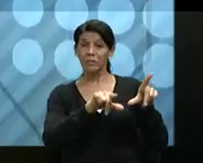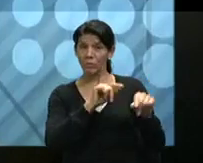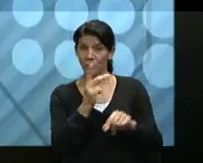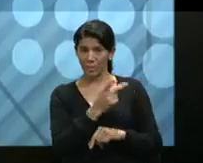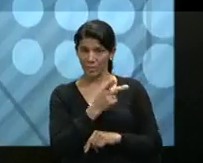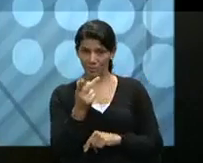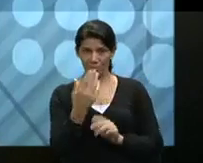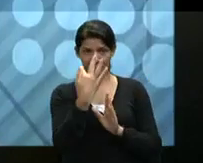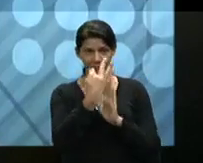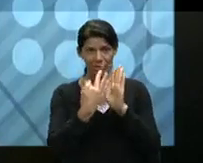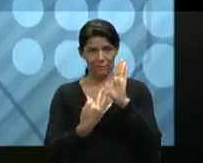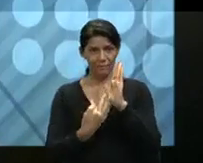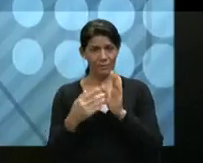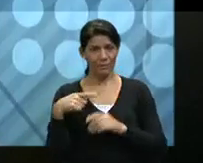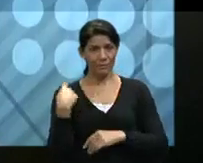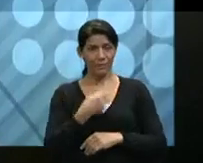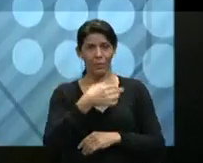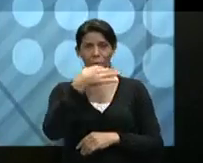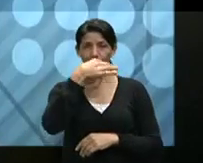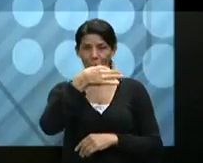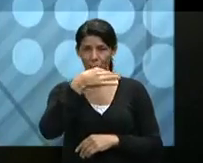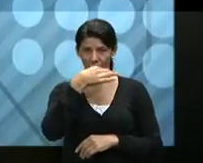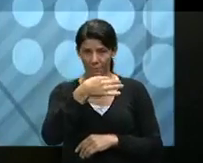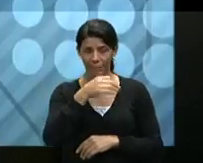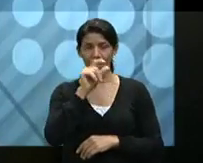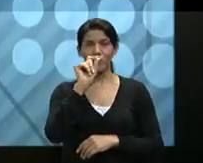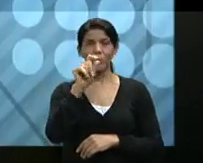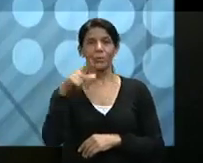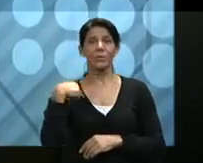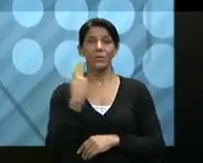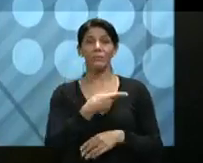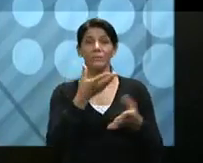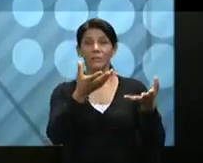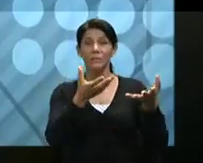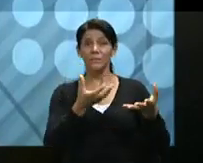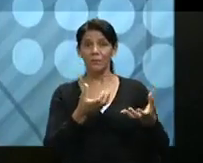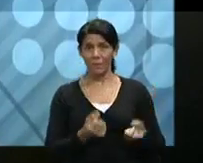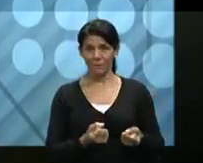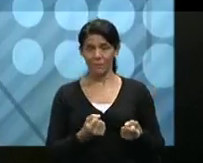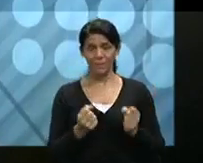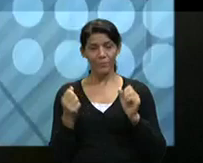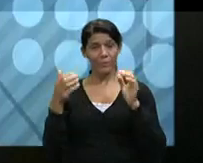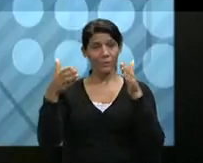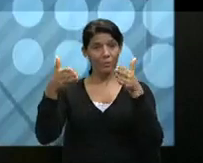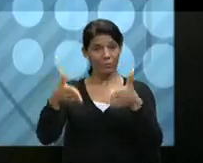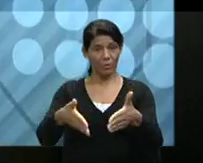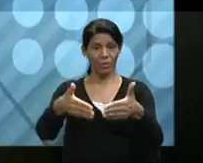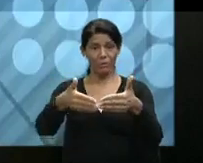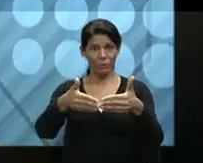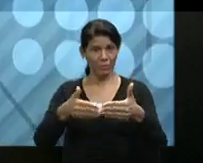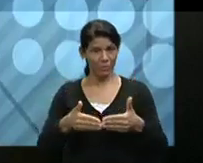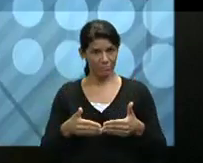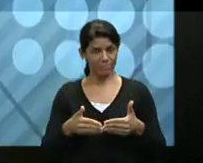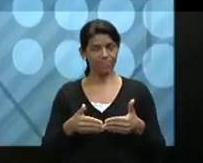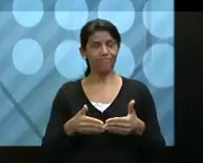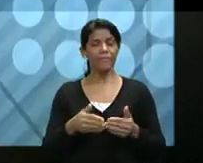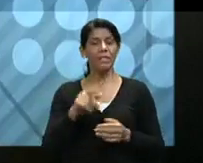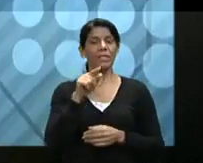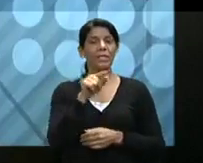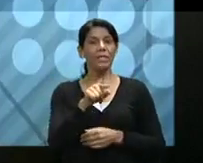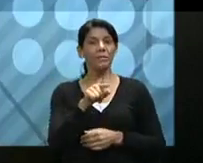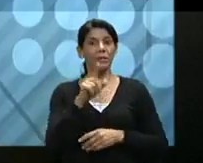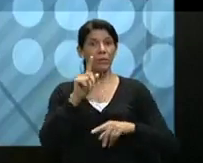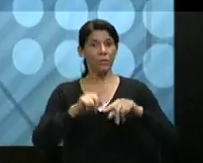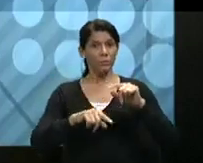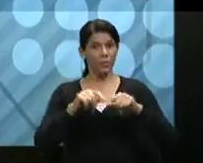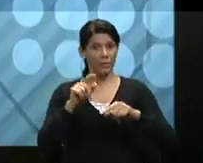2 textos para a gente comentar aqui do que nós recebemos até o momento no fórum, então vou pedir licença aqui para eu pegar o